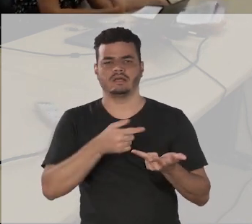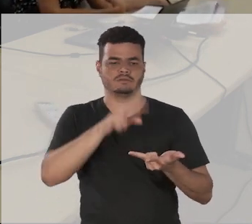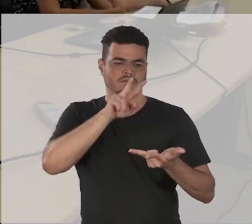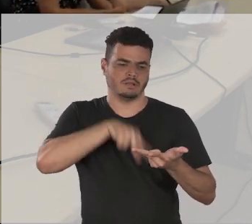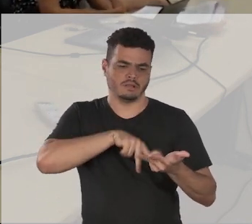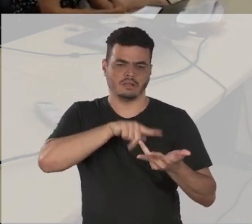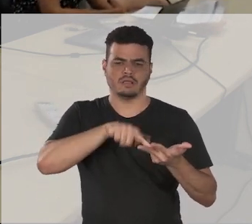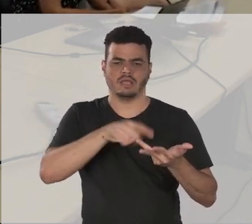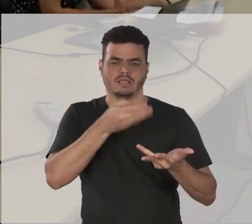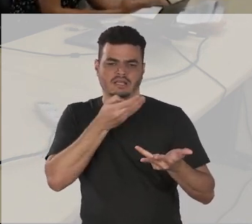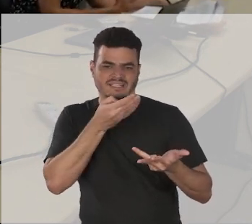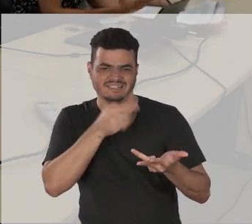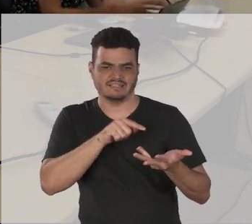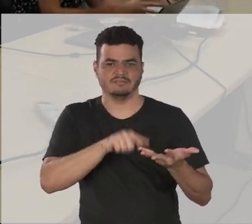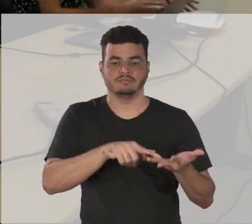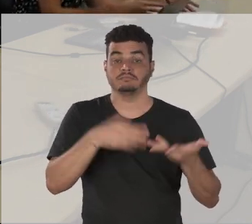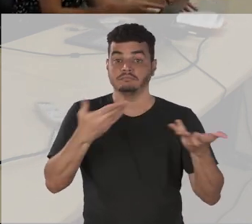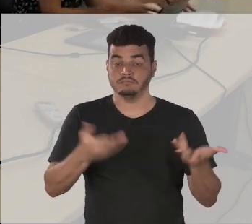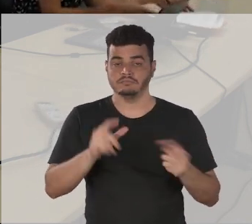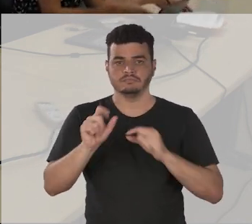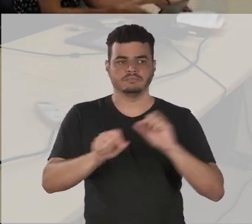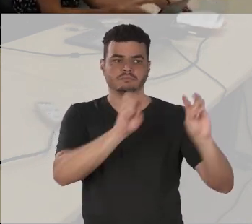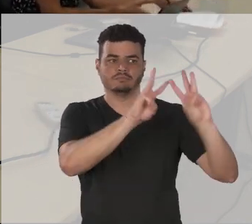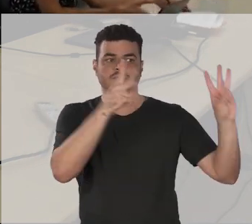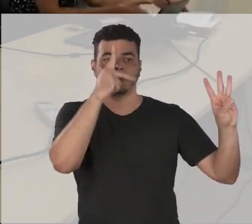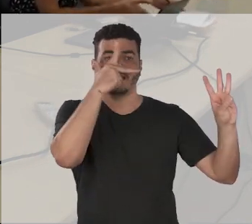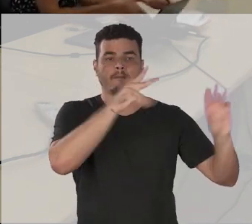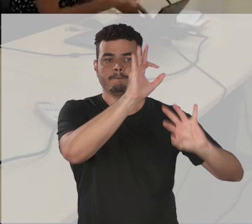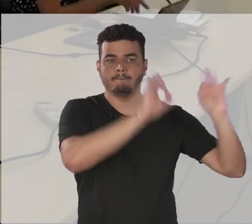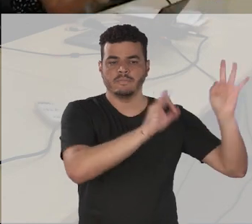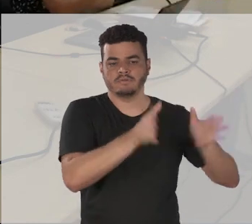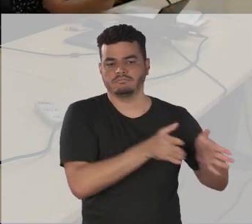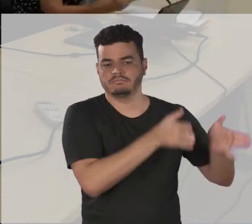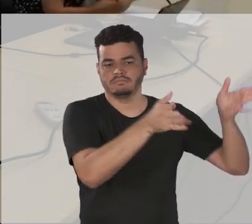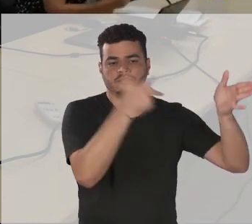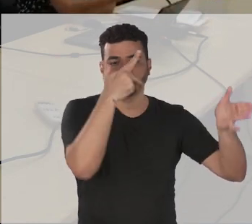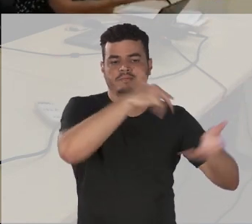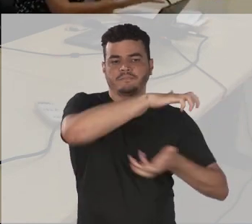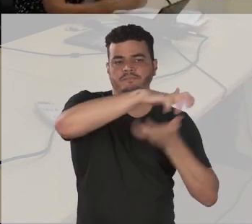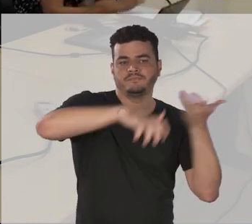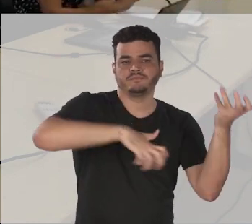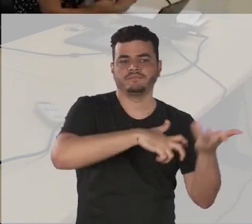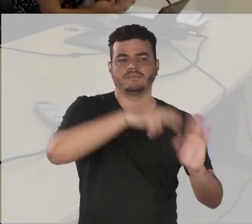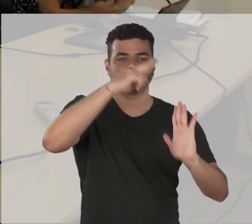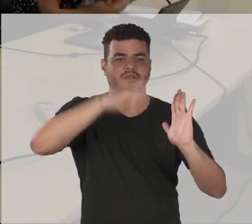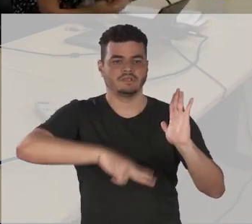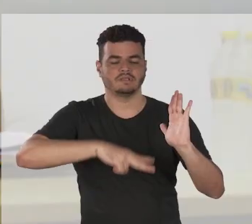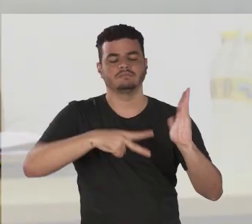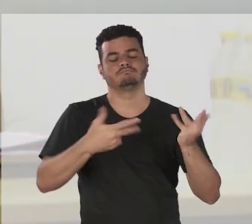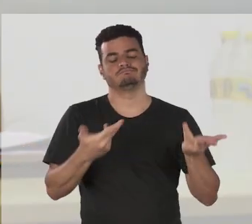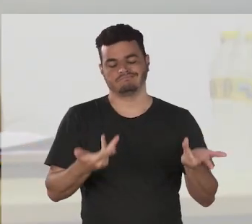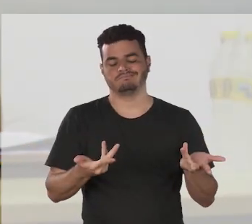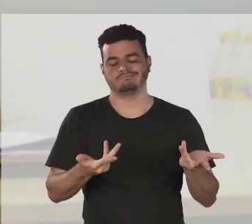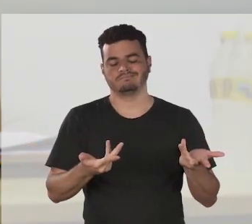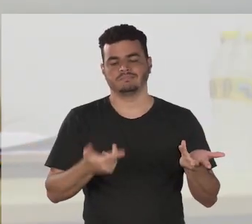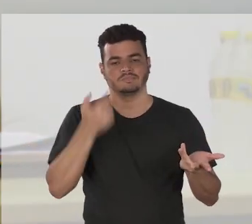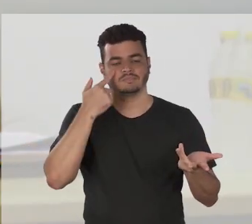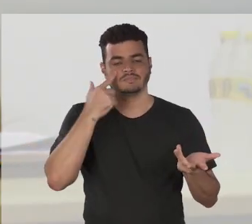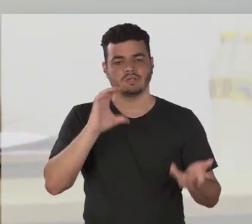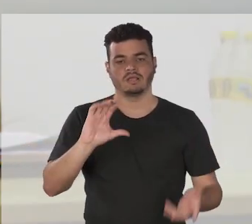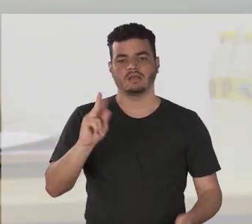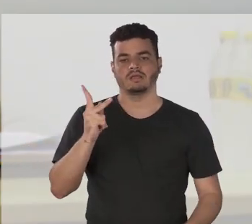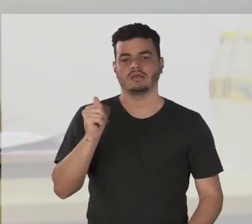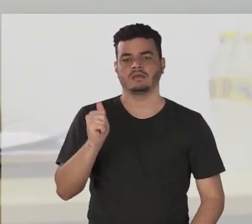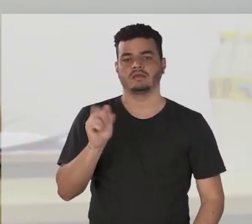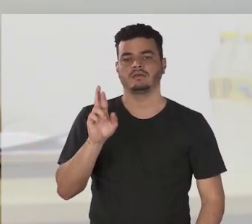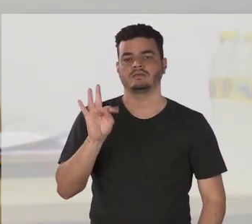vendo, criando, escrevendo, etc. Então, se os meios digitais estão preparando o caminho para a revolução da leitura, segundo Chartier,